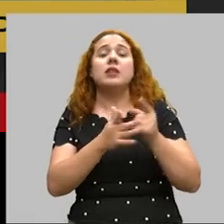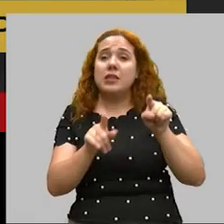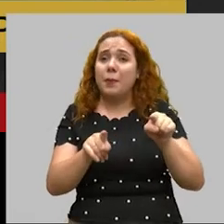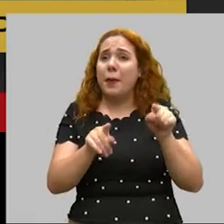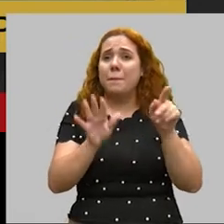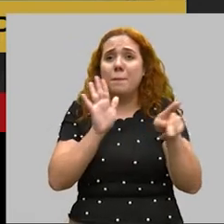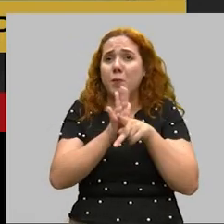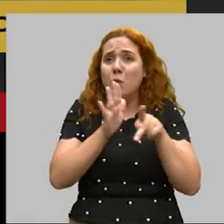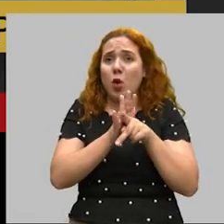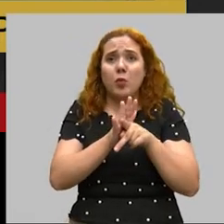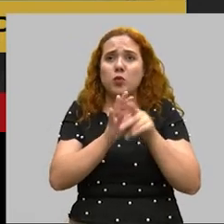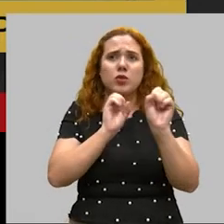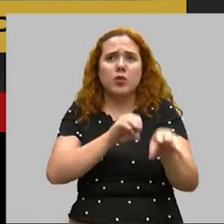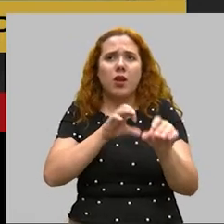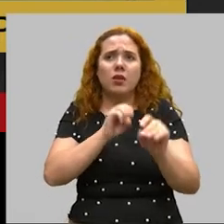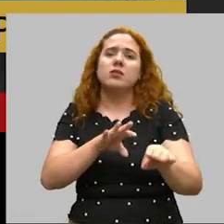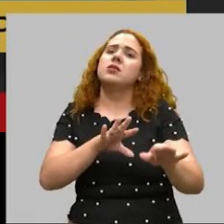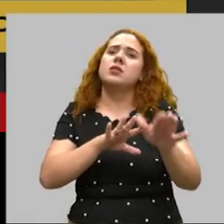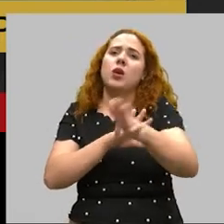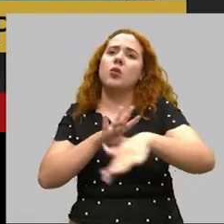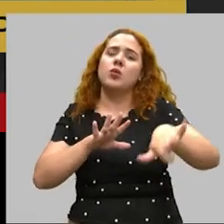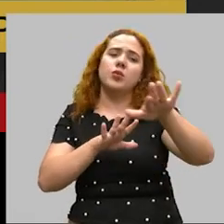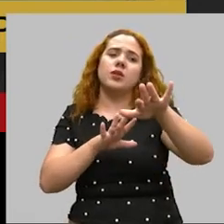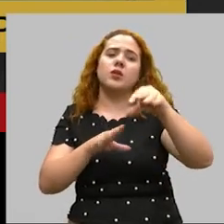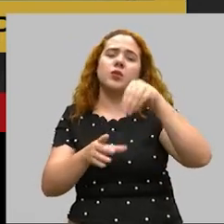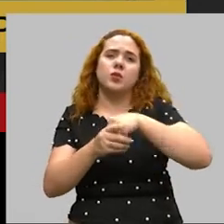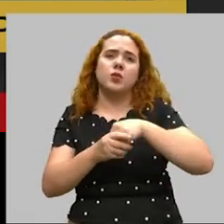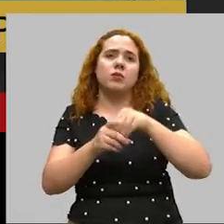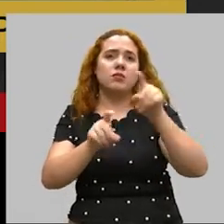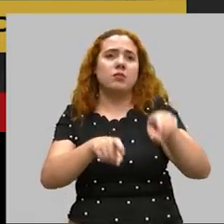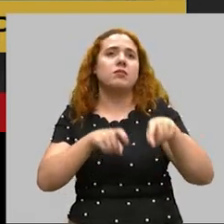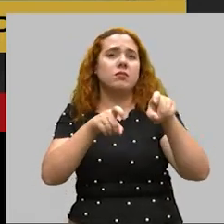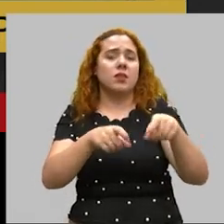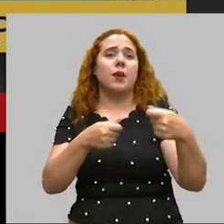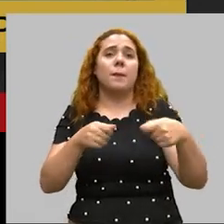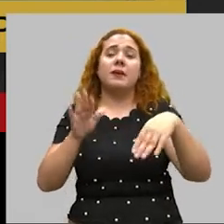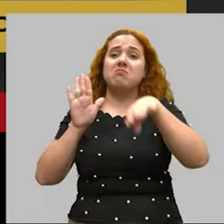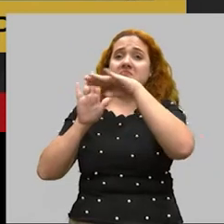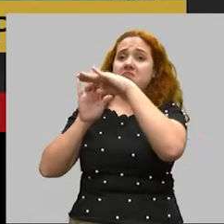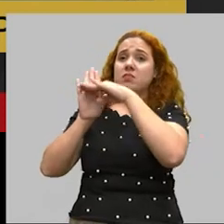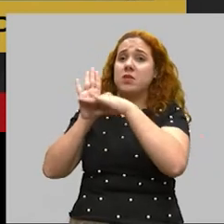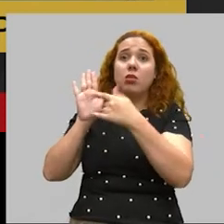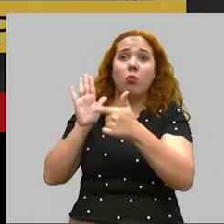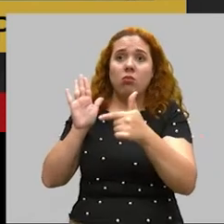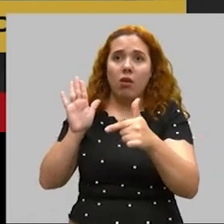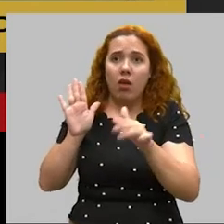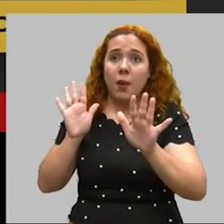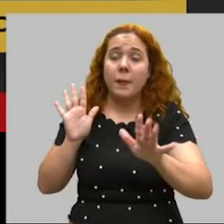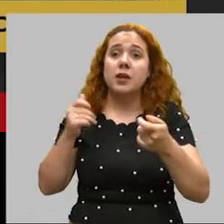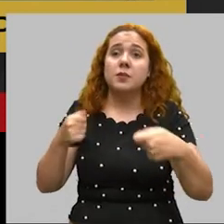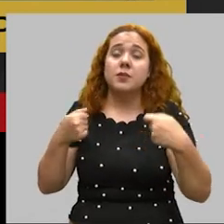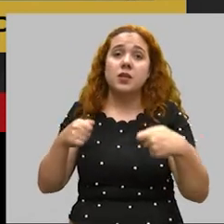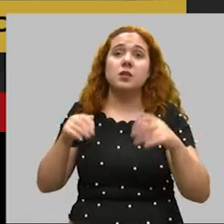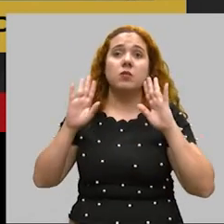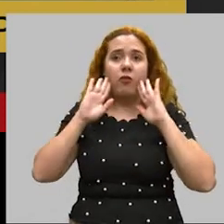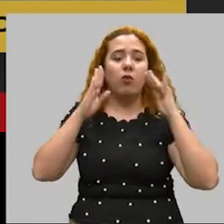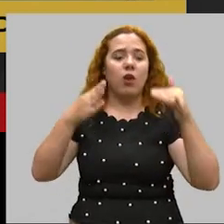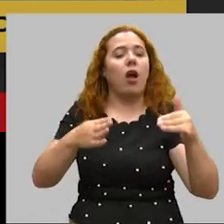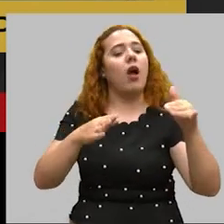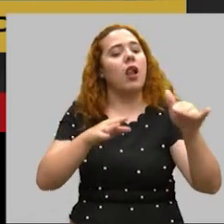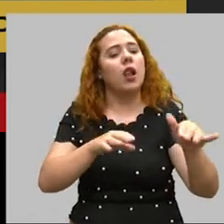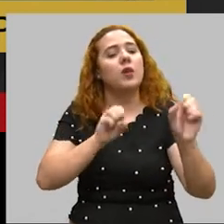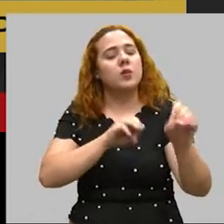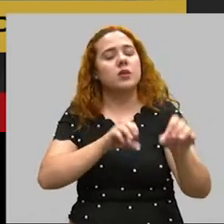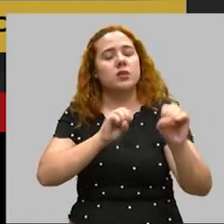Educação do Campo né mesmo mesmo elas não sendo classificadas tem público da Educação do campo então nós somos na verdade